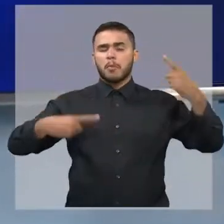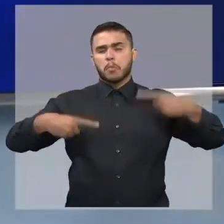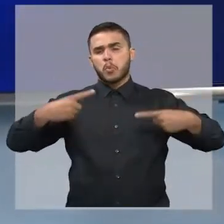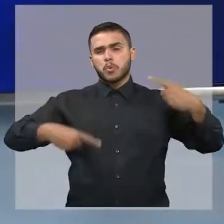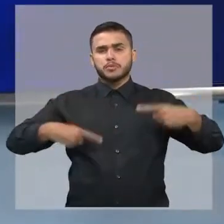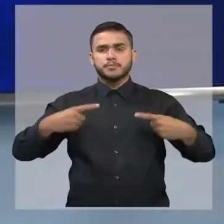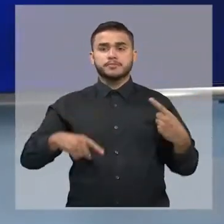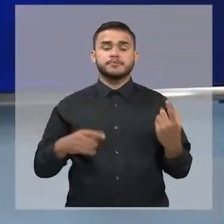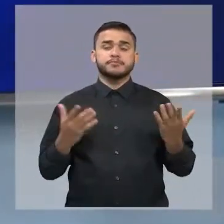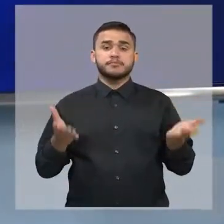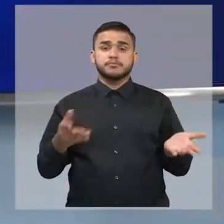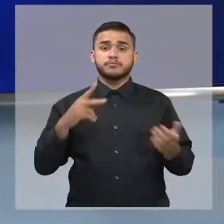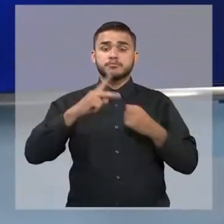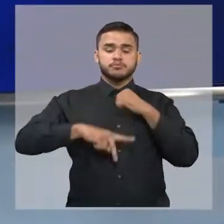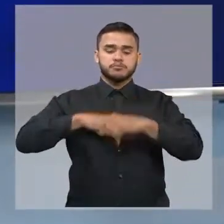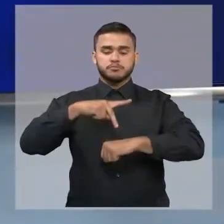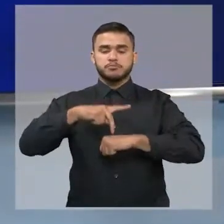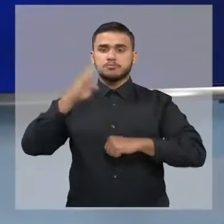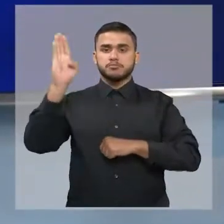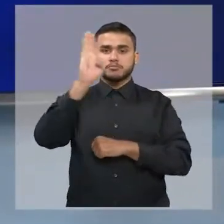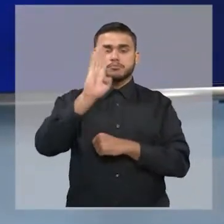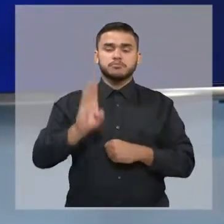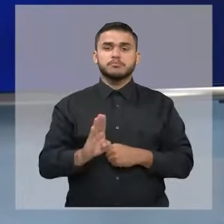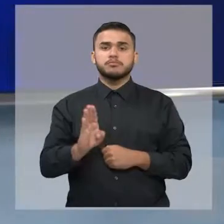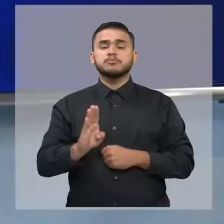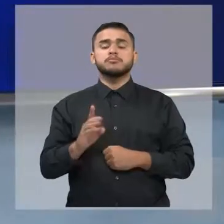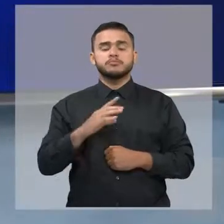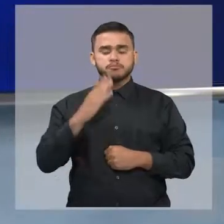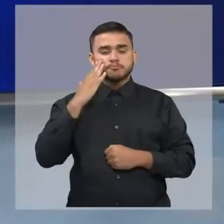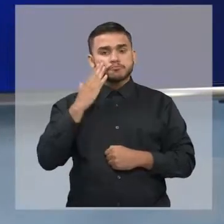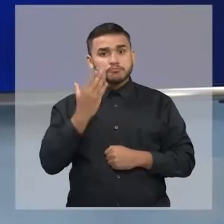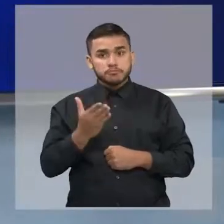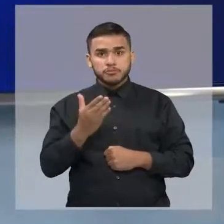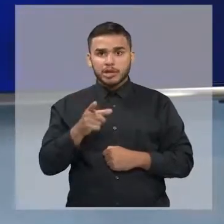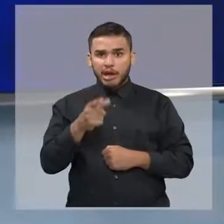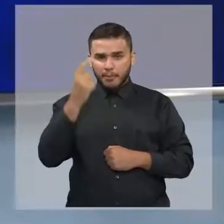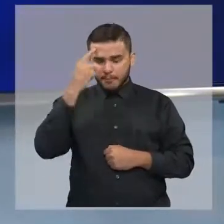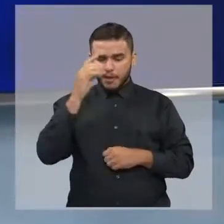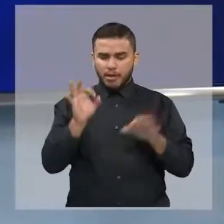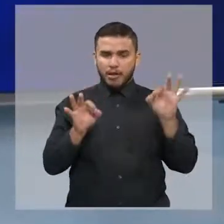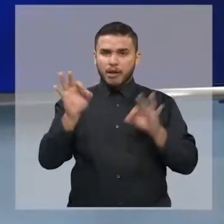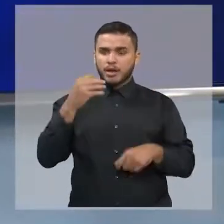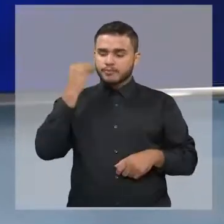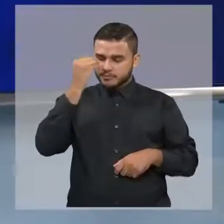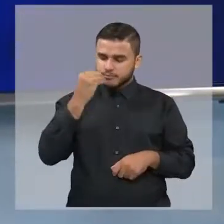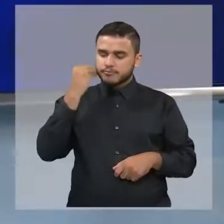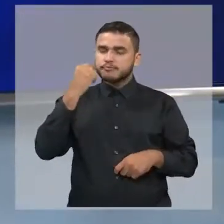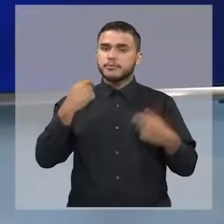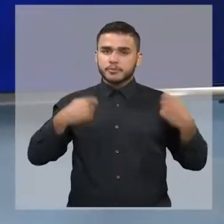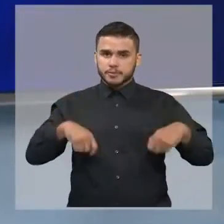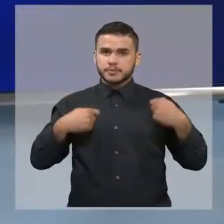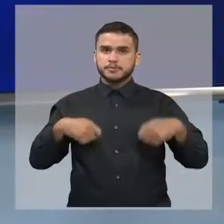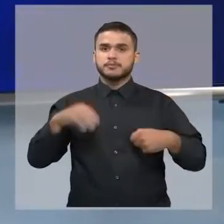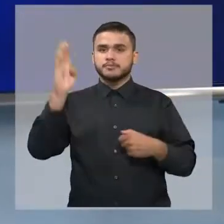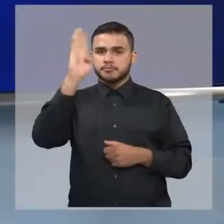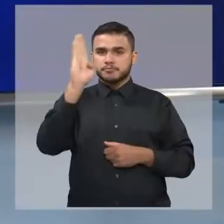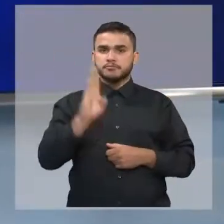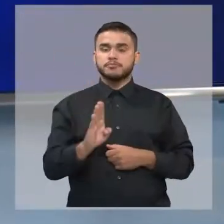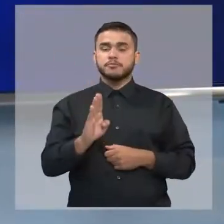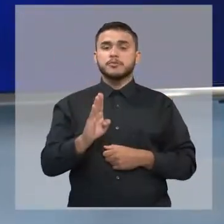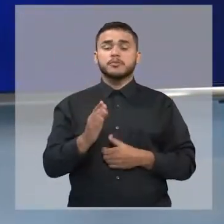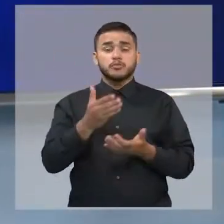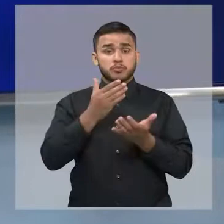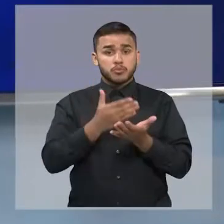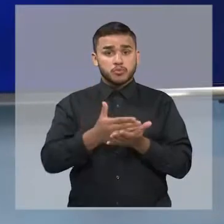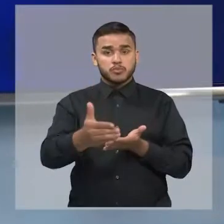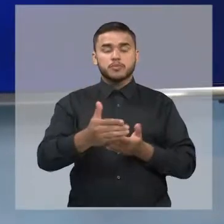deste país, que costumo dizer não é para amadores, chamado Brasil, nós estamos iniciando este programa e temos hoje,